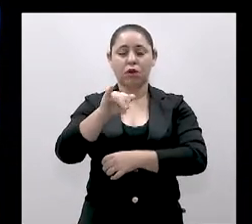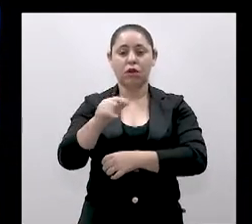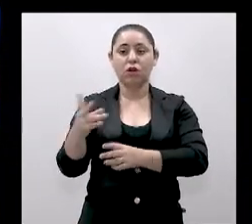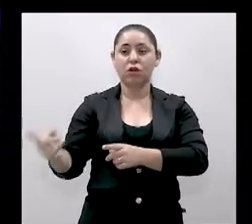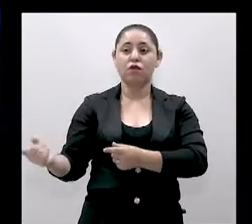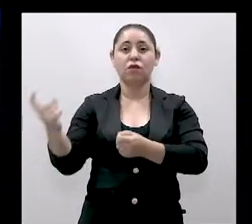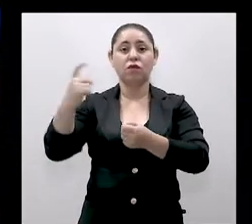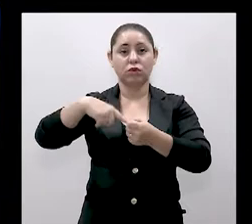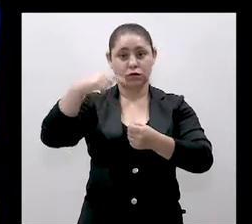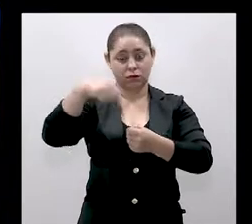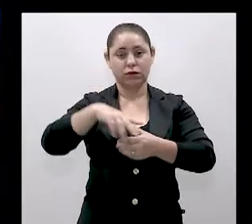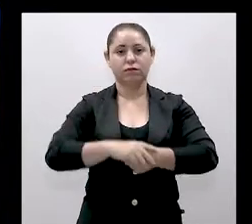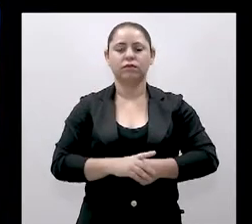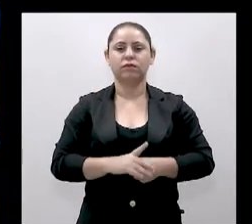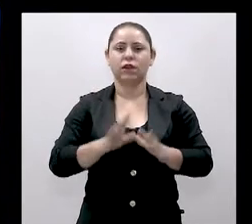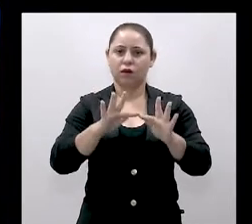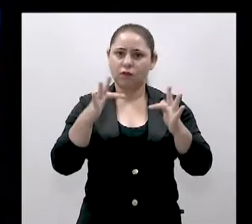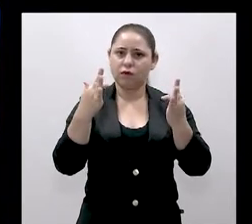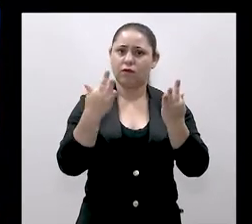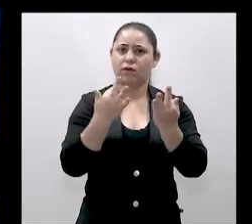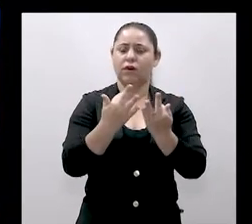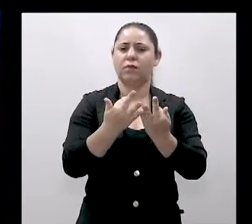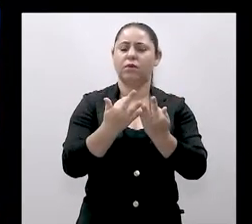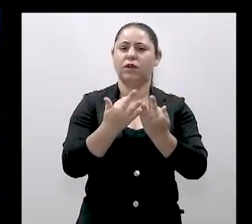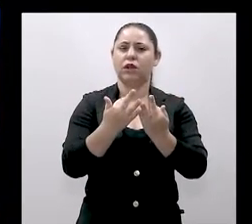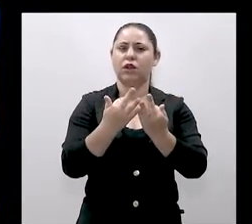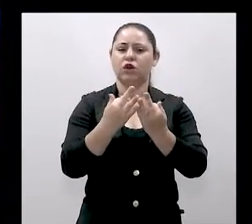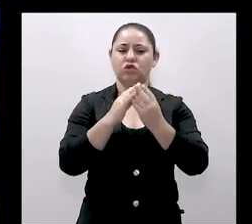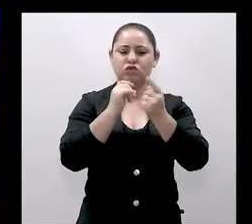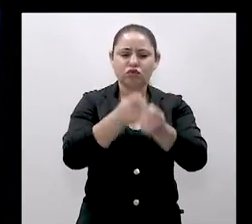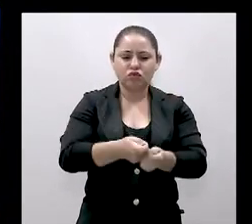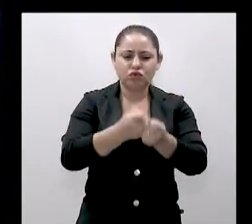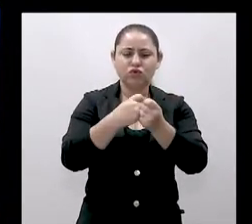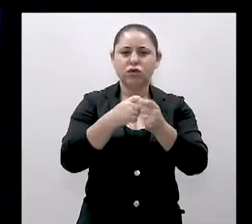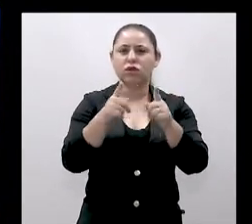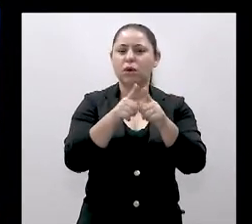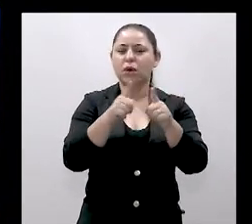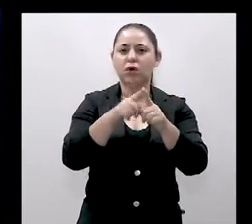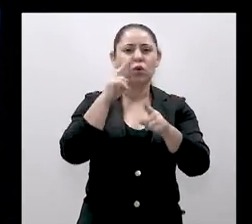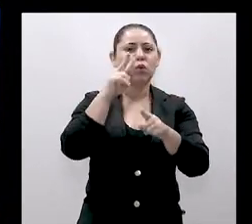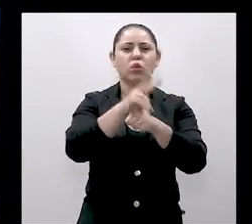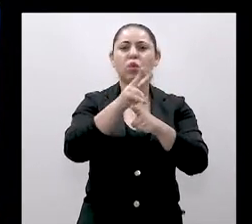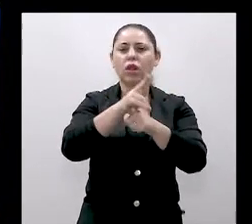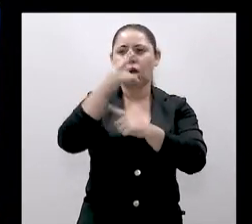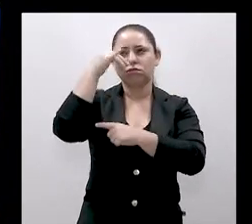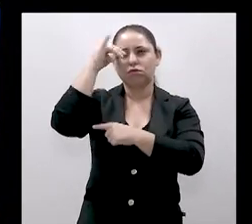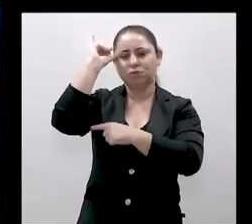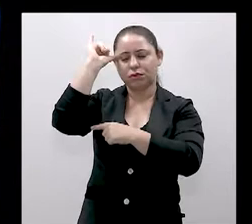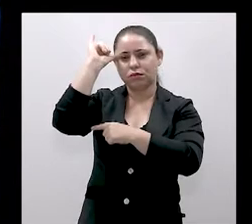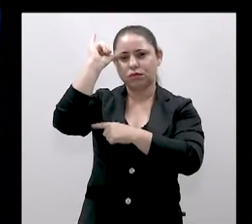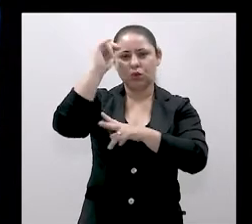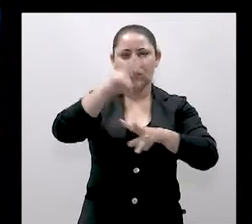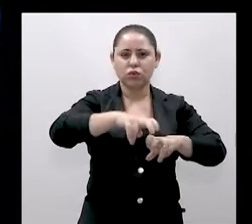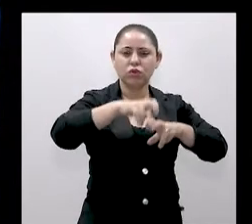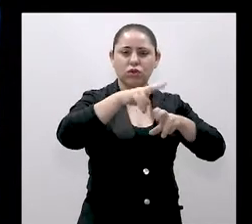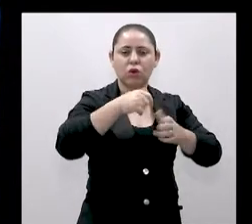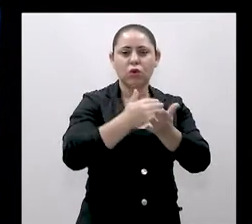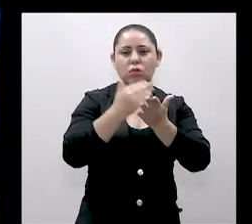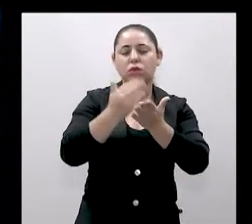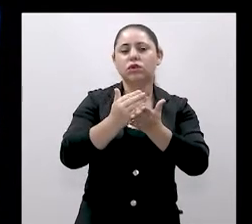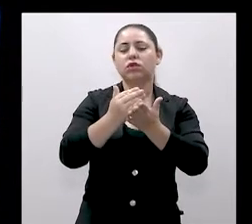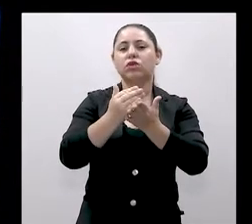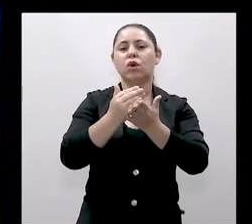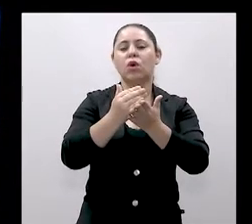nossa família uma família de pecuaristas né de Produtores Rurais começou com meu bisavô em